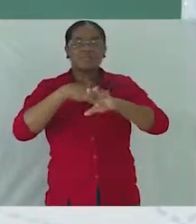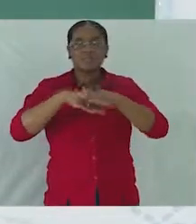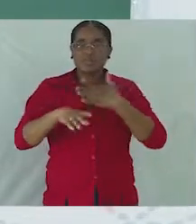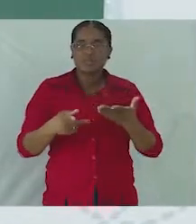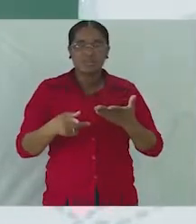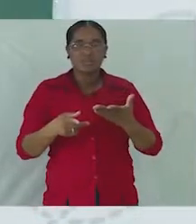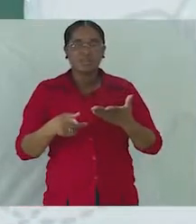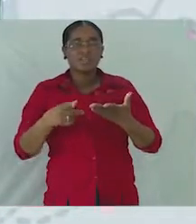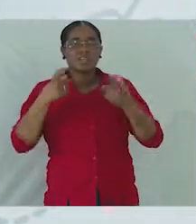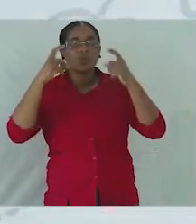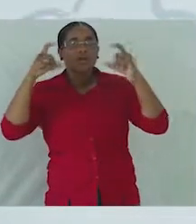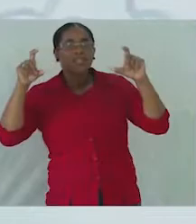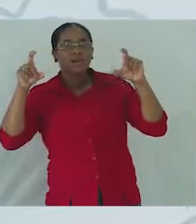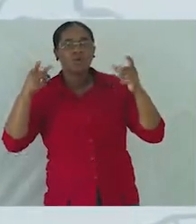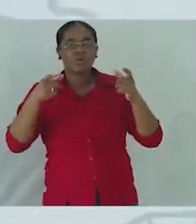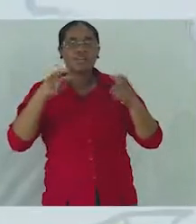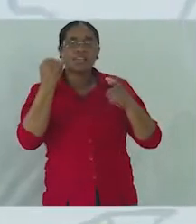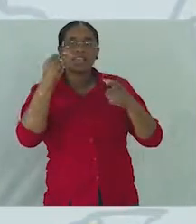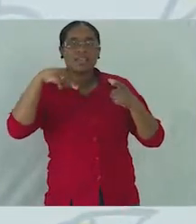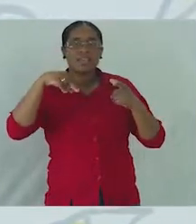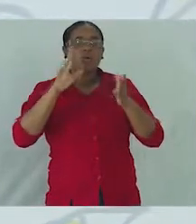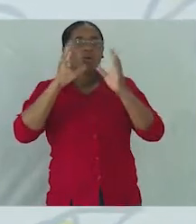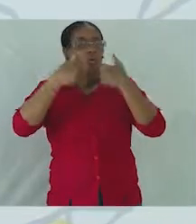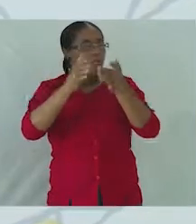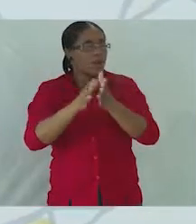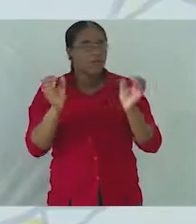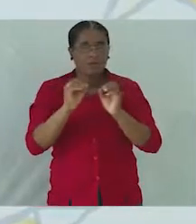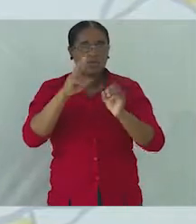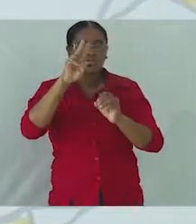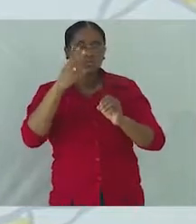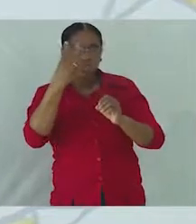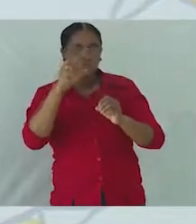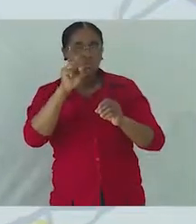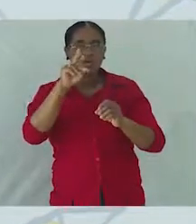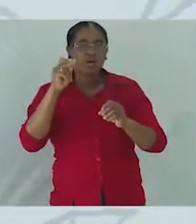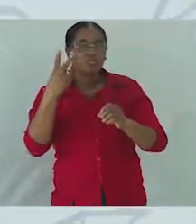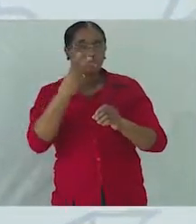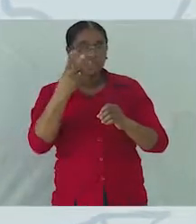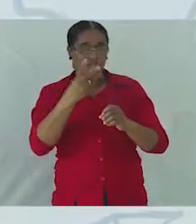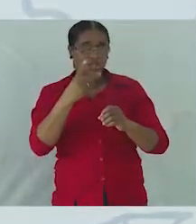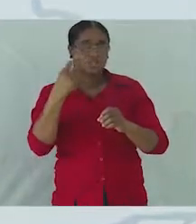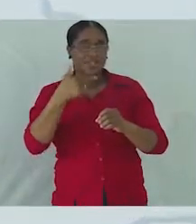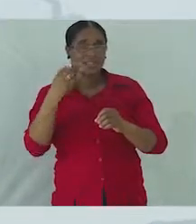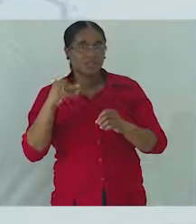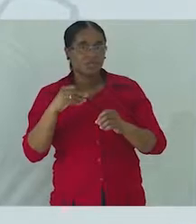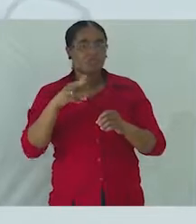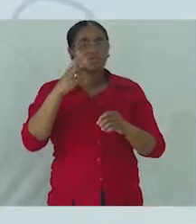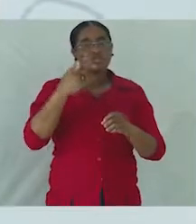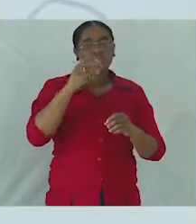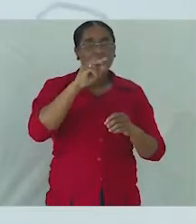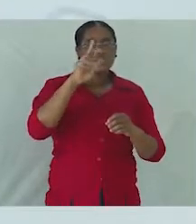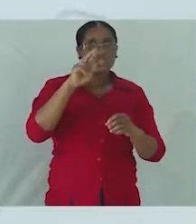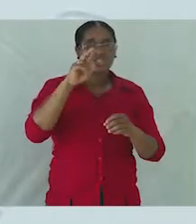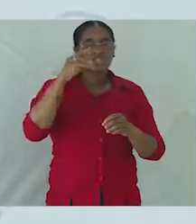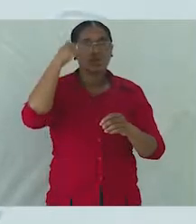resolver as equações incompletas do segundo grau dos três tipos. Do tipo ax ao quadrado igual a 0,